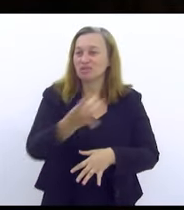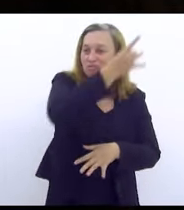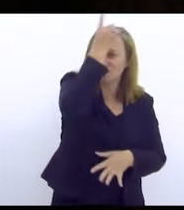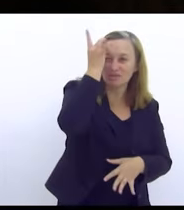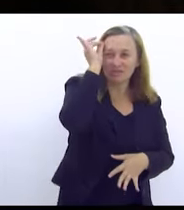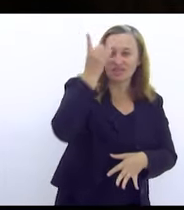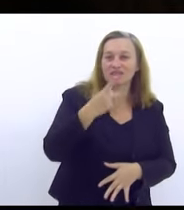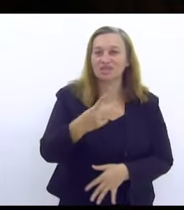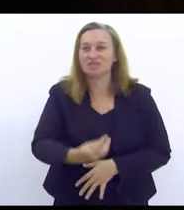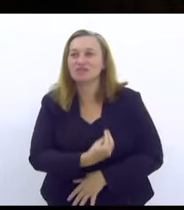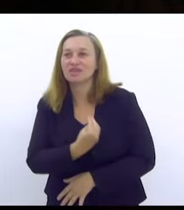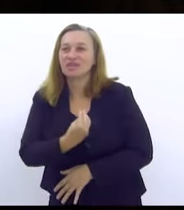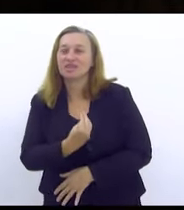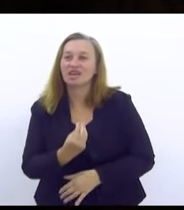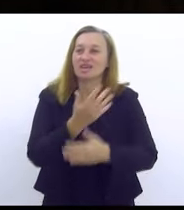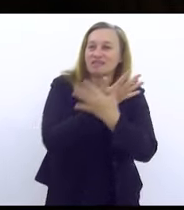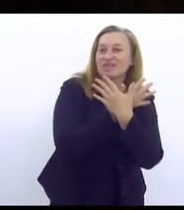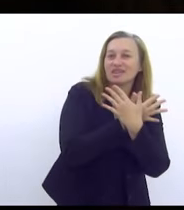Universal. Lá,